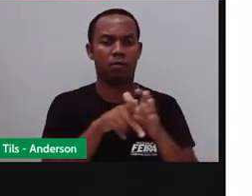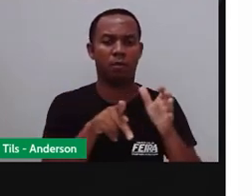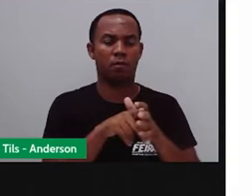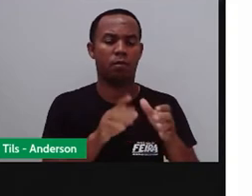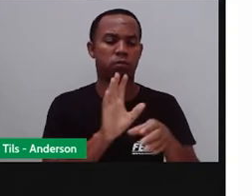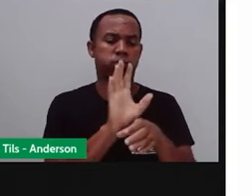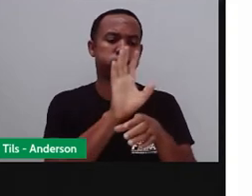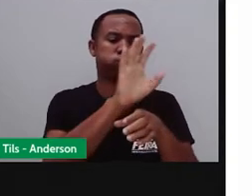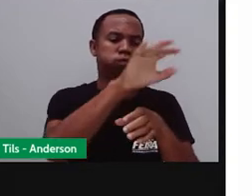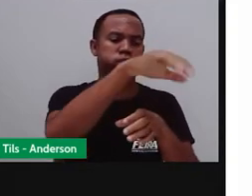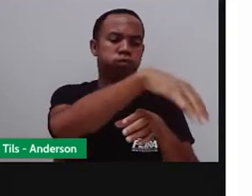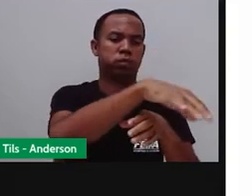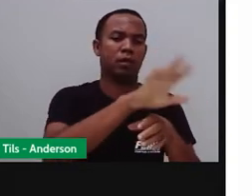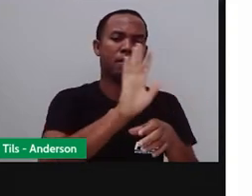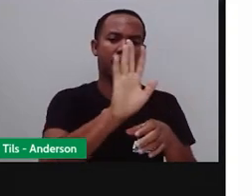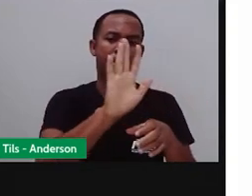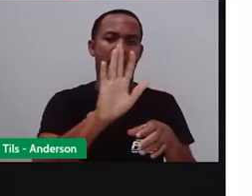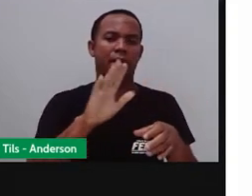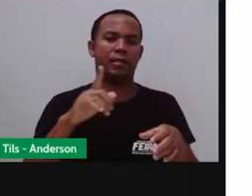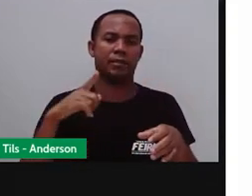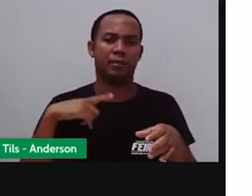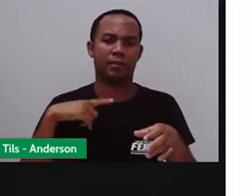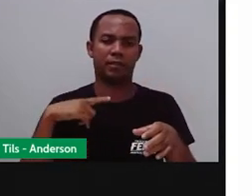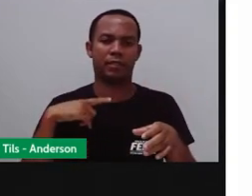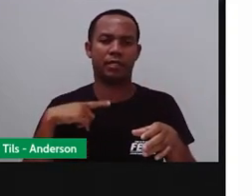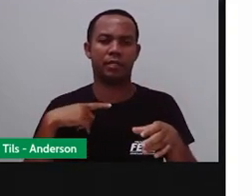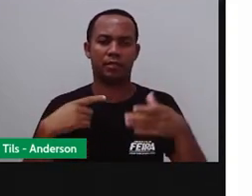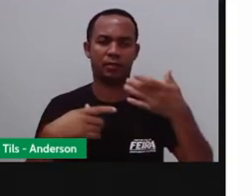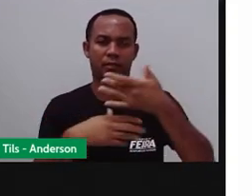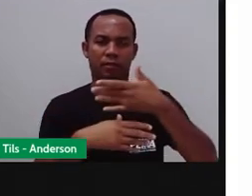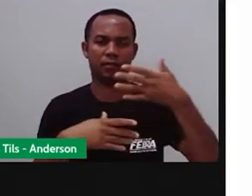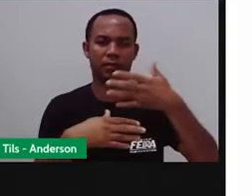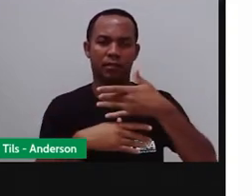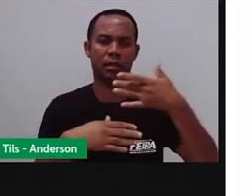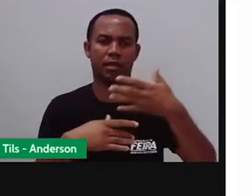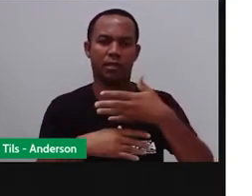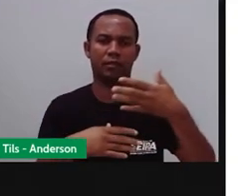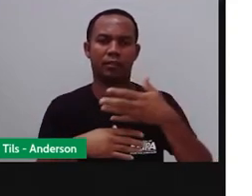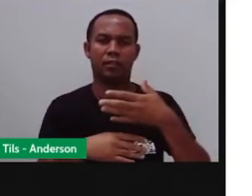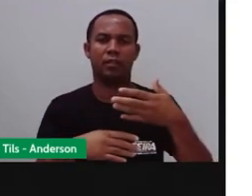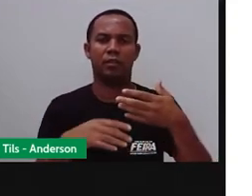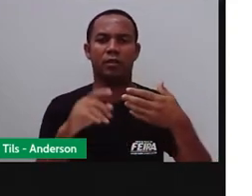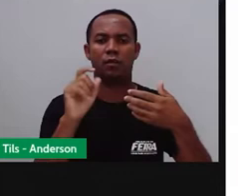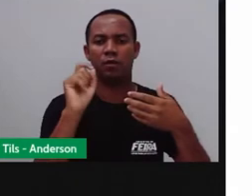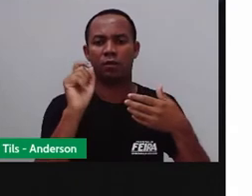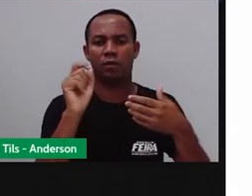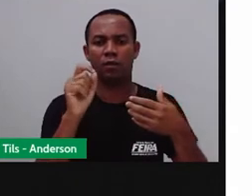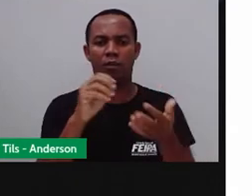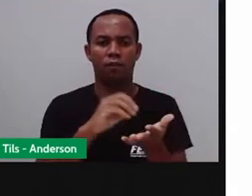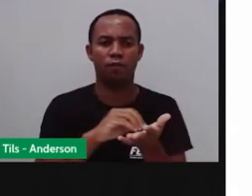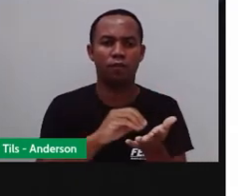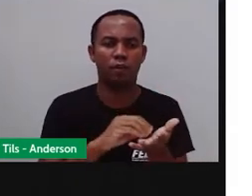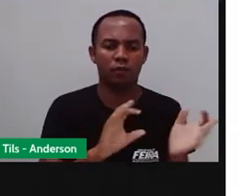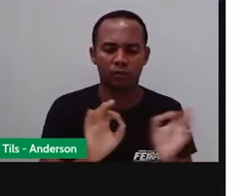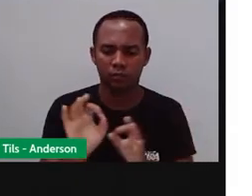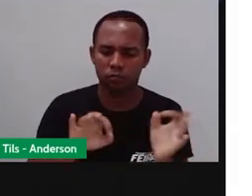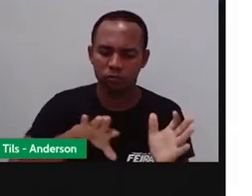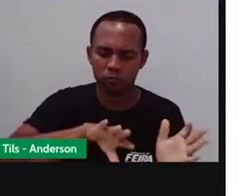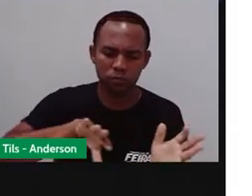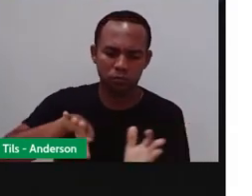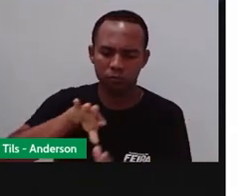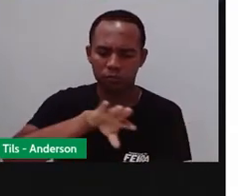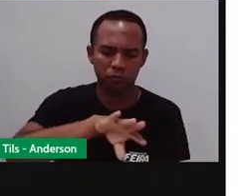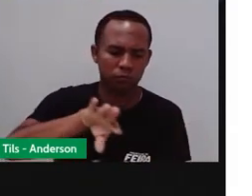Bom, e em alguns locais, em algumas cidades, são locais sem estrutura para o tratamento de resíduo. Em